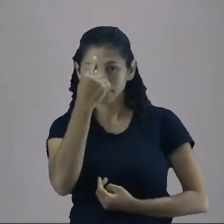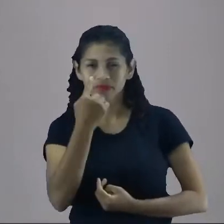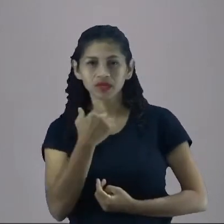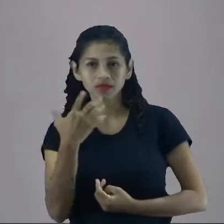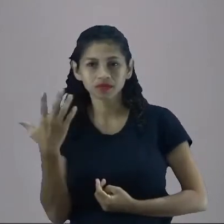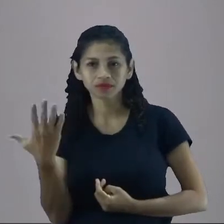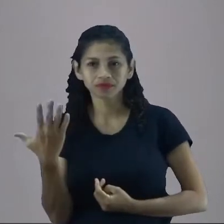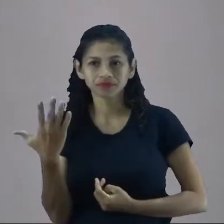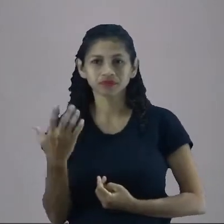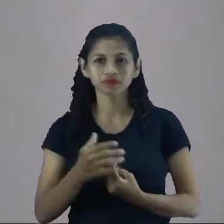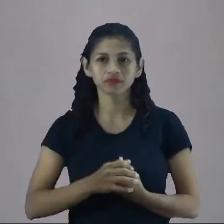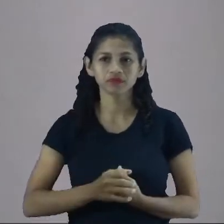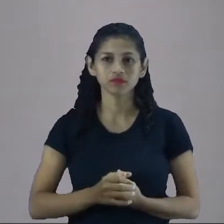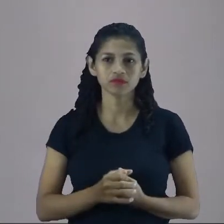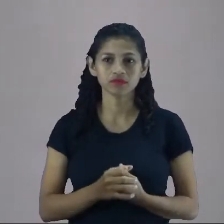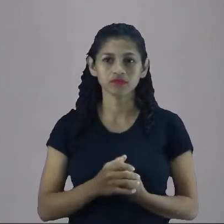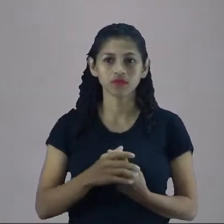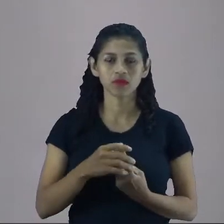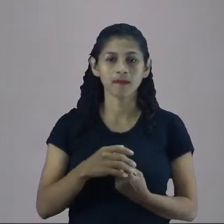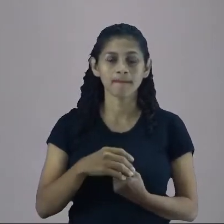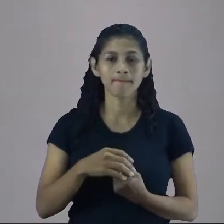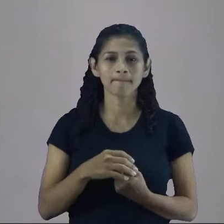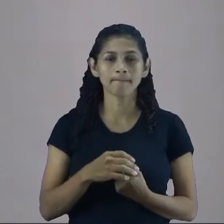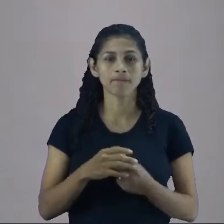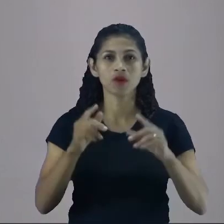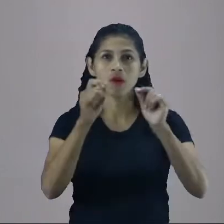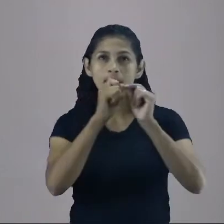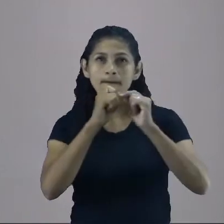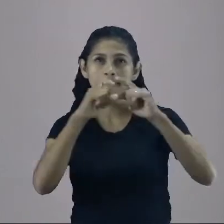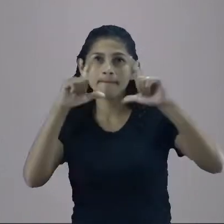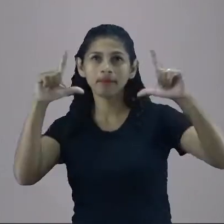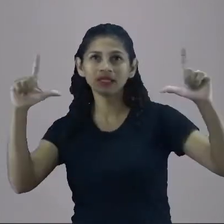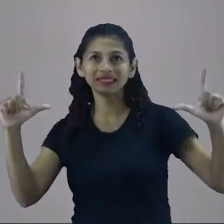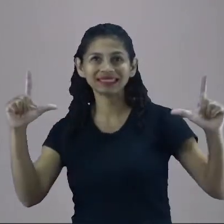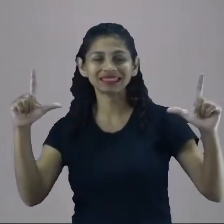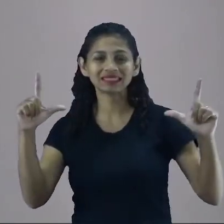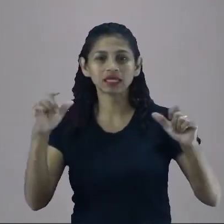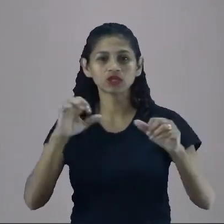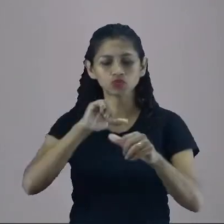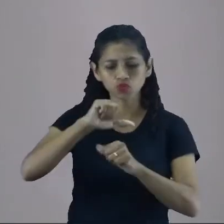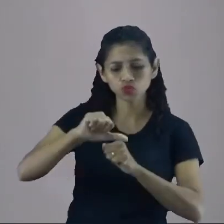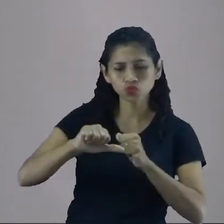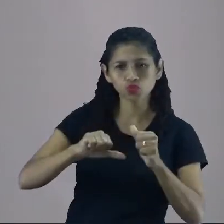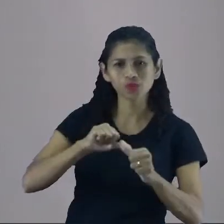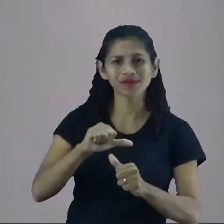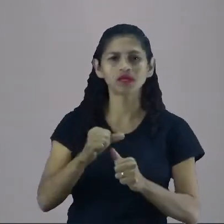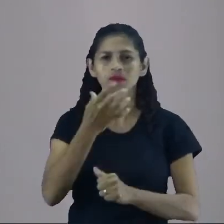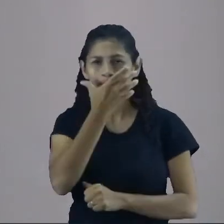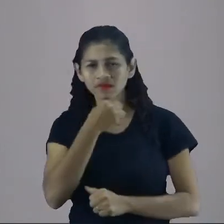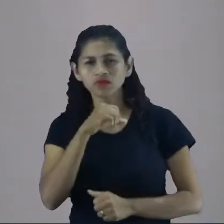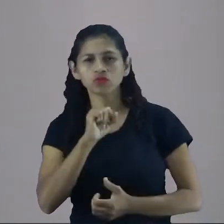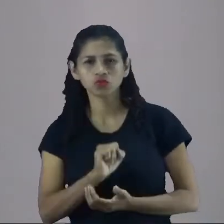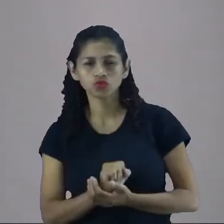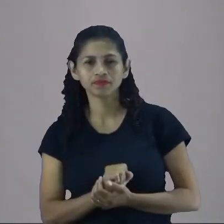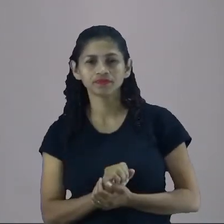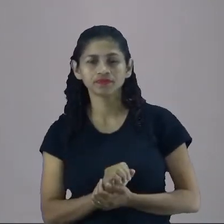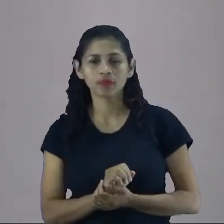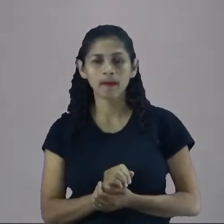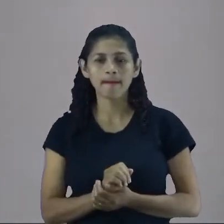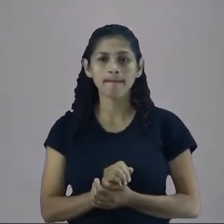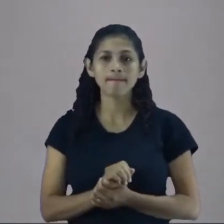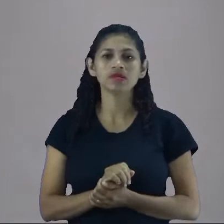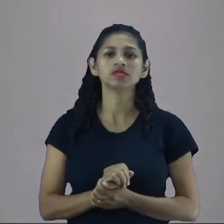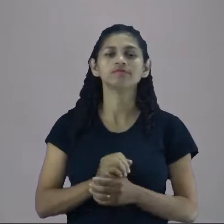temos paisagem humanizada, certo? E aqui nós vamos ter paisagem